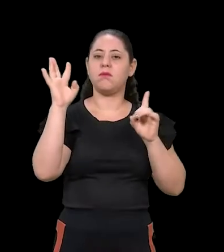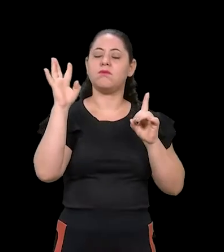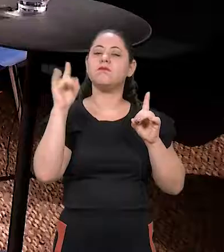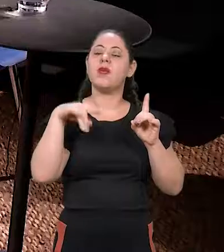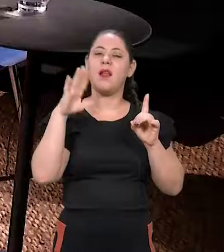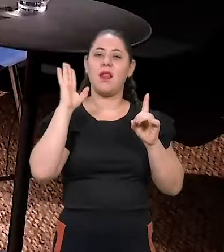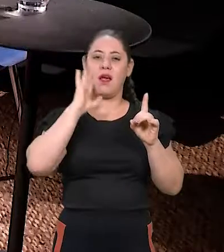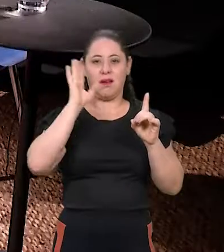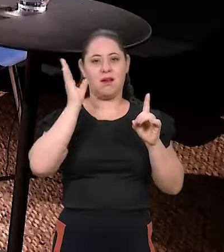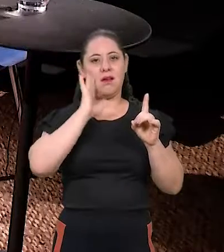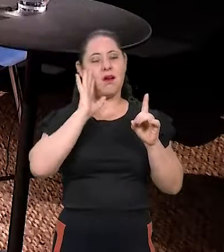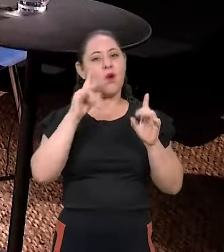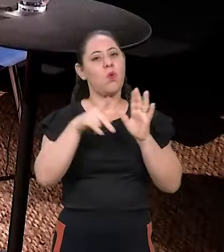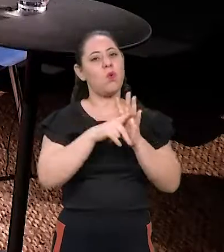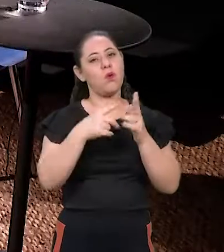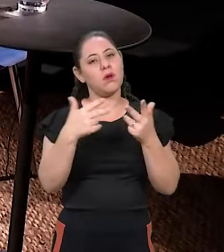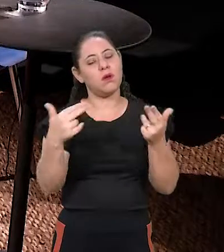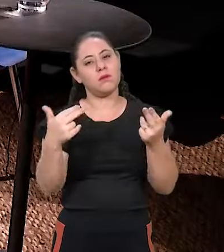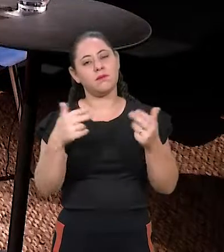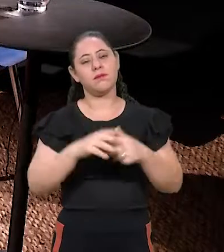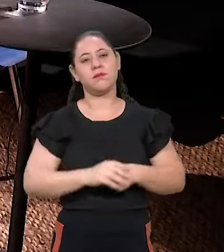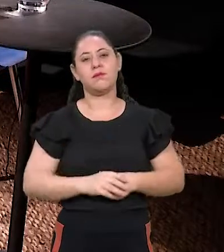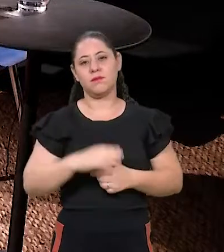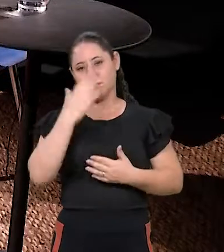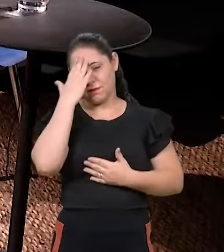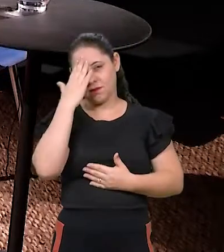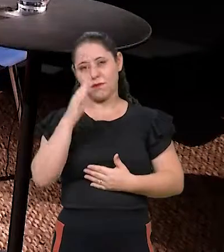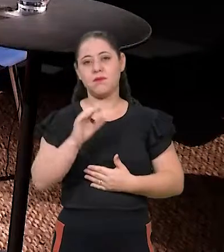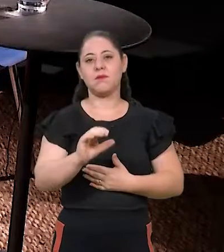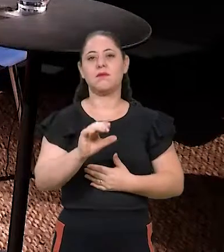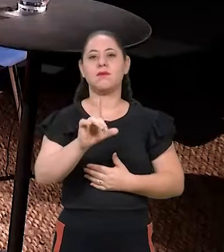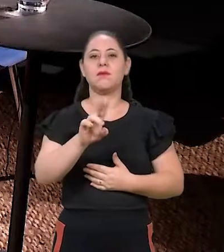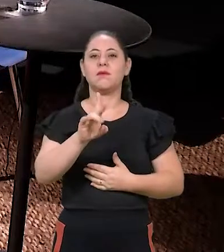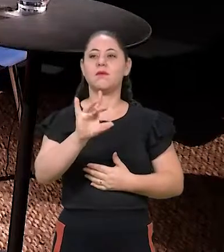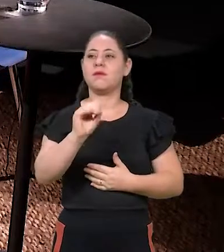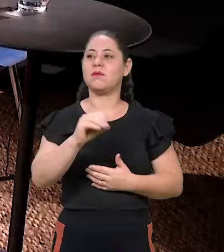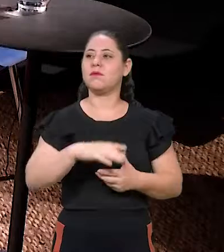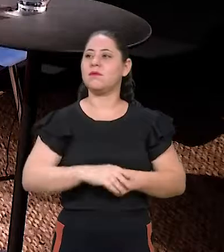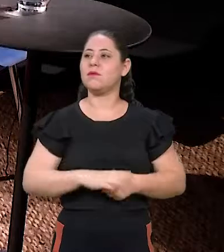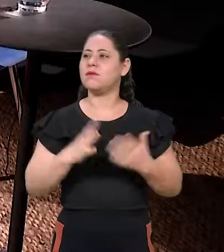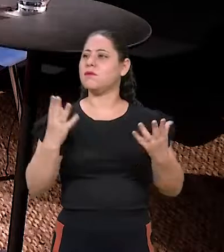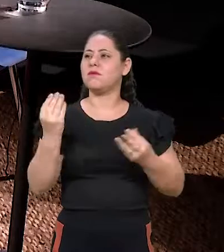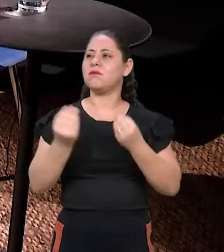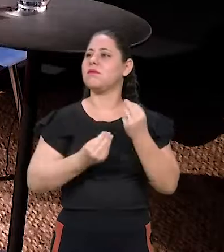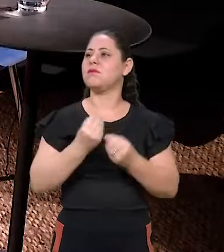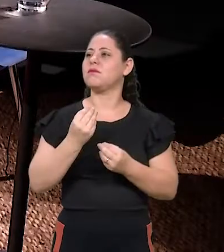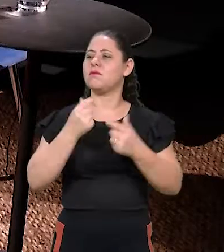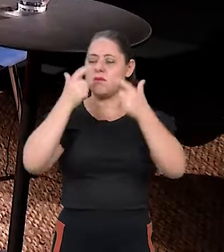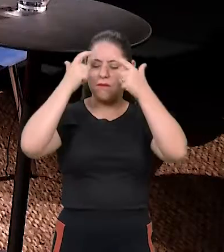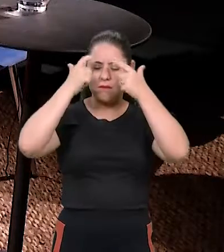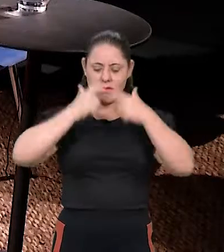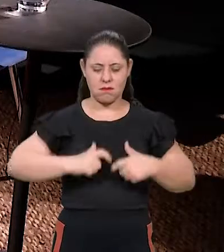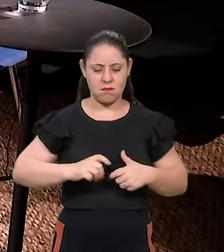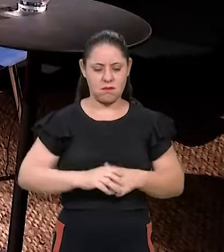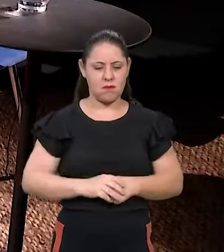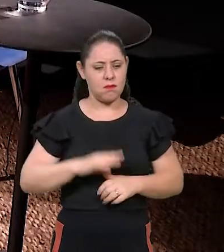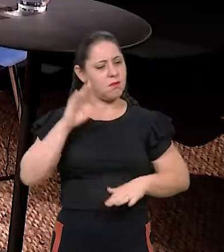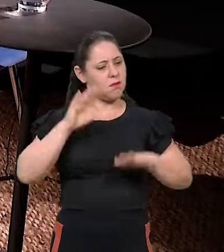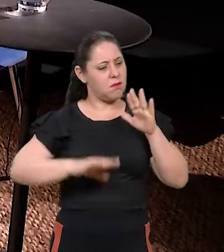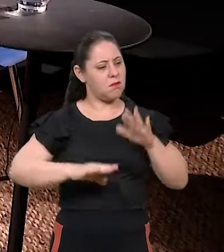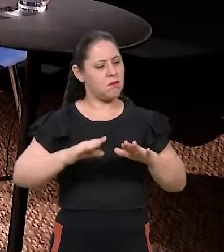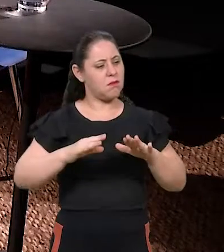coisa gostosa. Engrandeceu o Cláudio também, quanto profissional. Quanto ser humano, muito. Talvez eu olhe com muito mais...